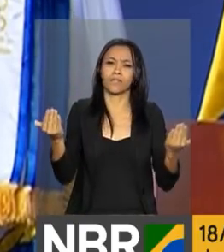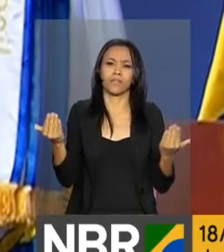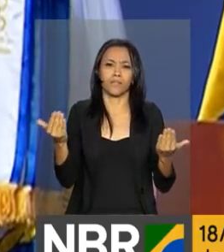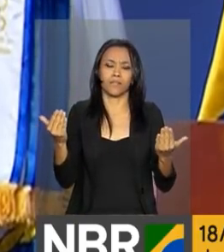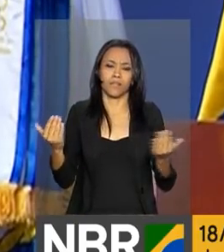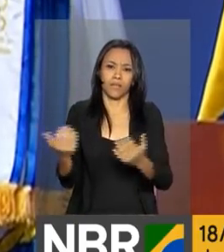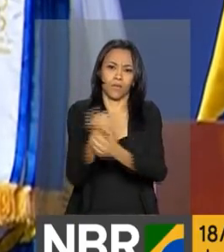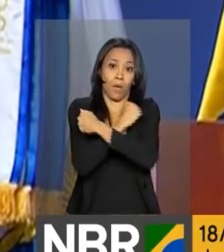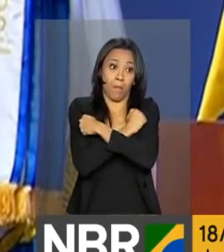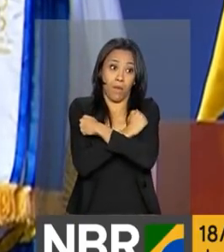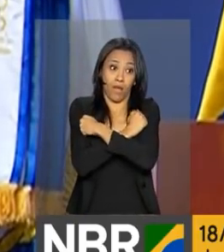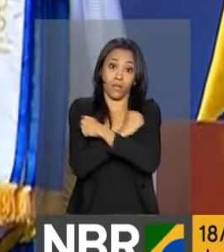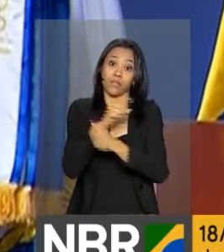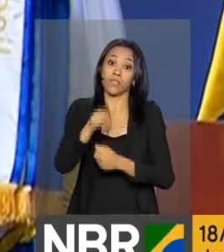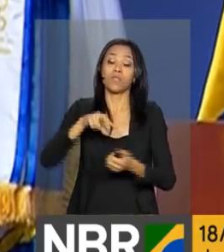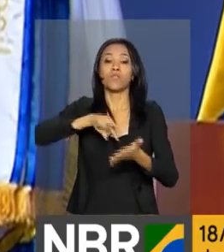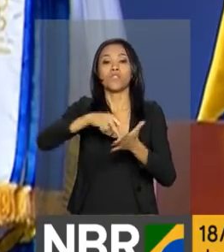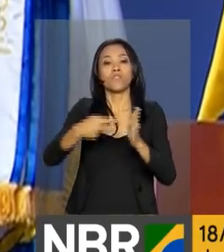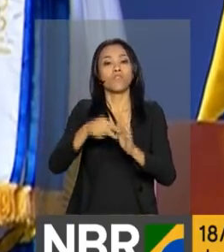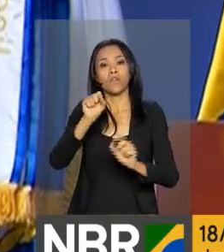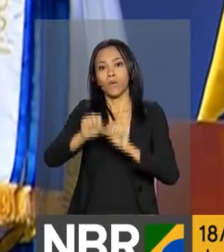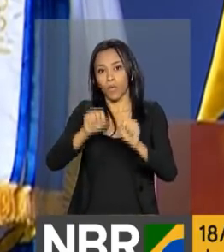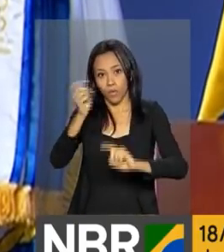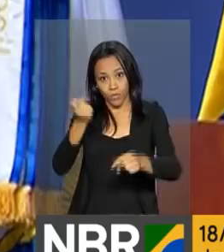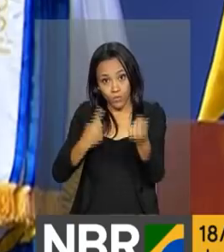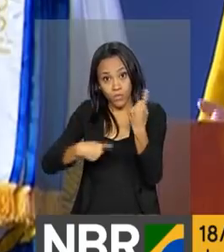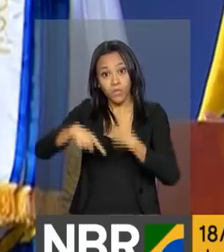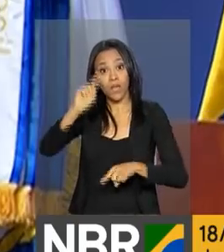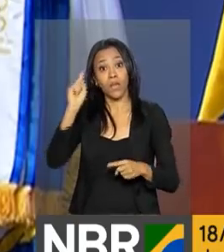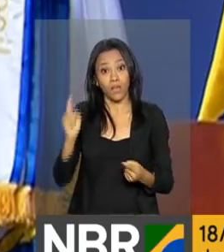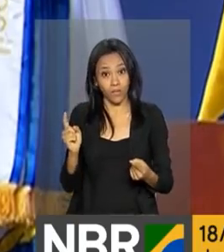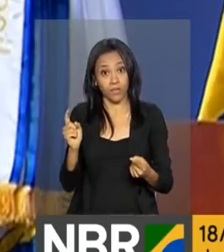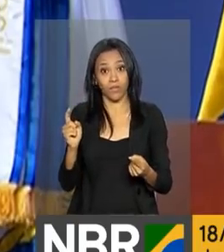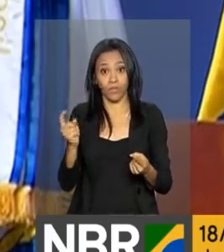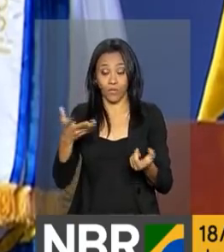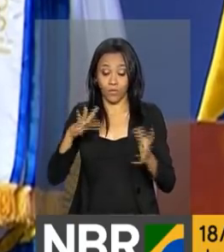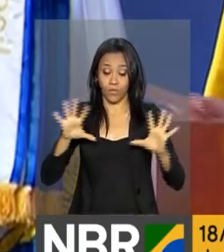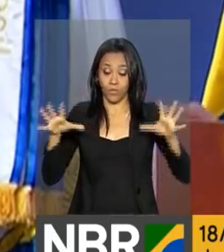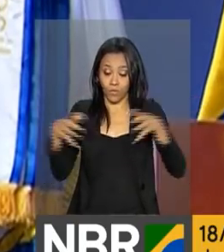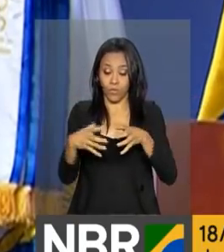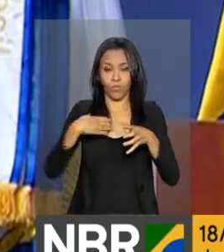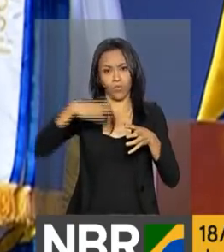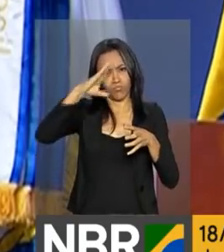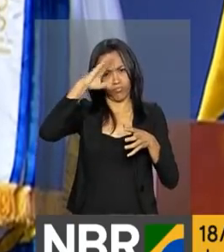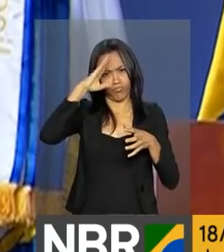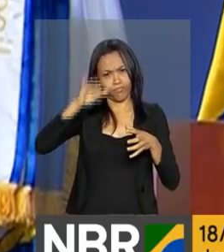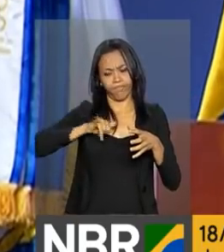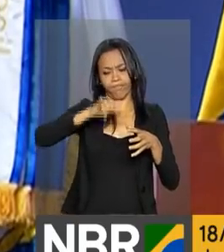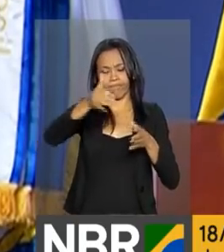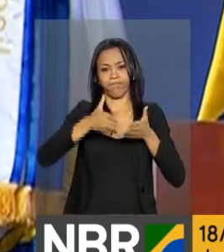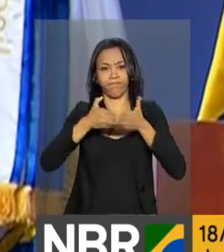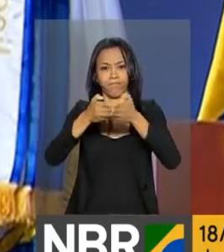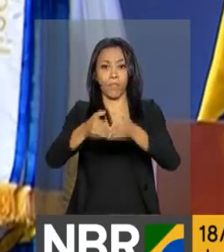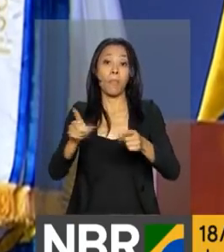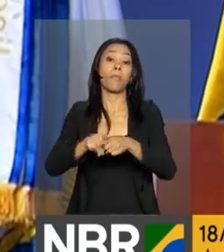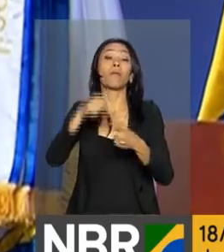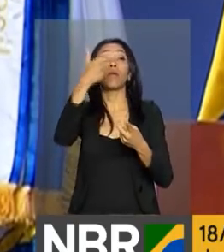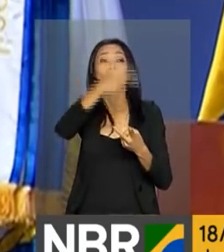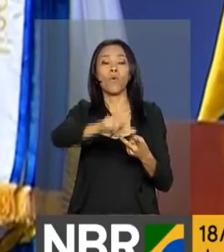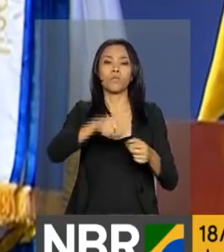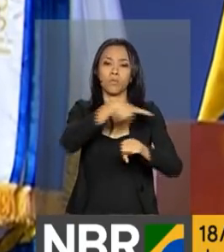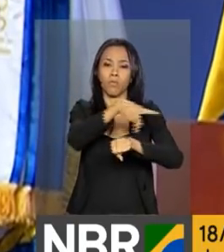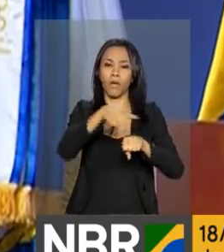abraço, significa o sucesso da presença das nossas Forças Armadas no Haiti, como eu pude verificar também no Líbano,